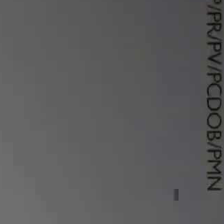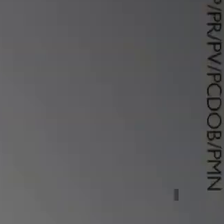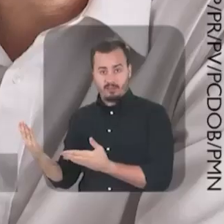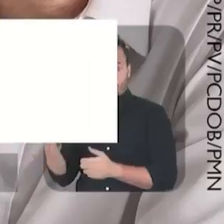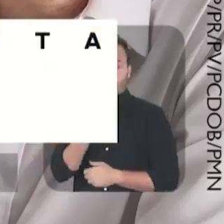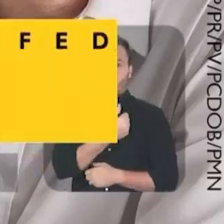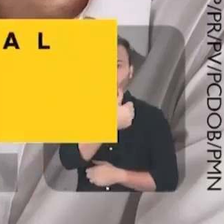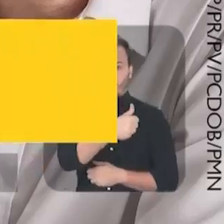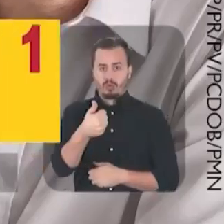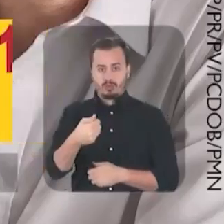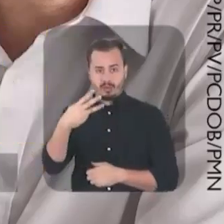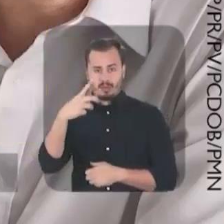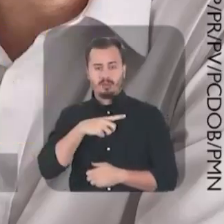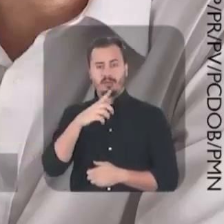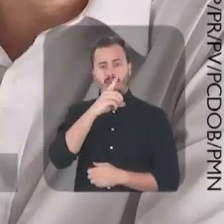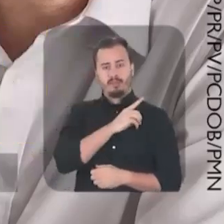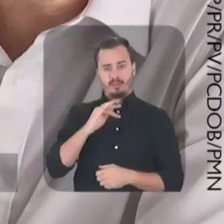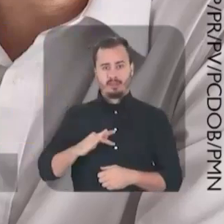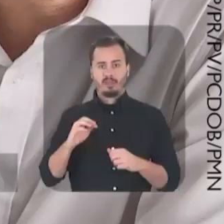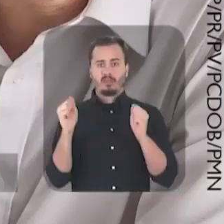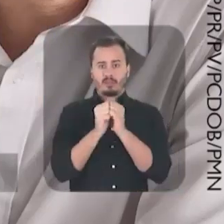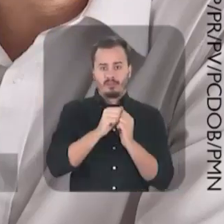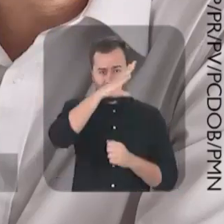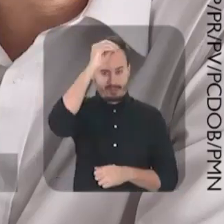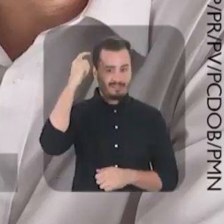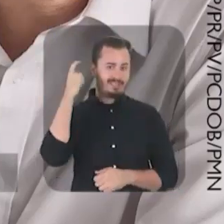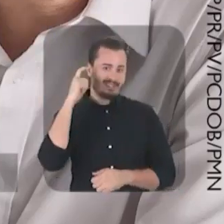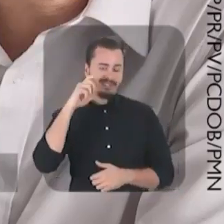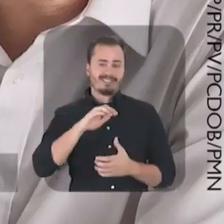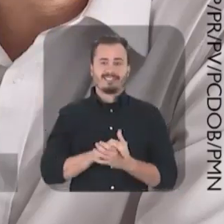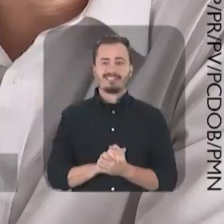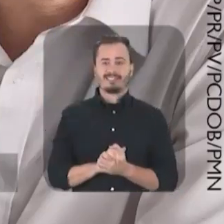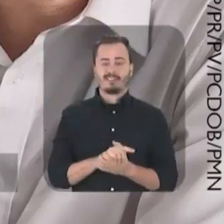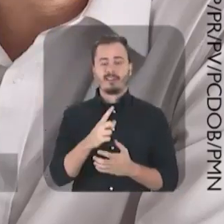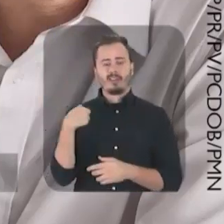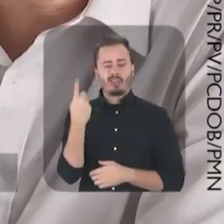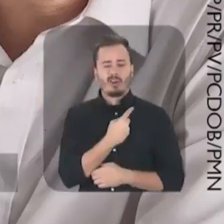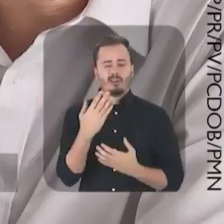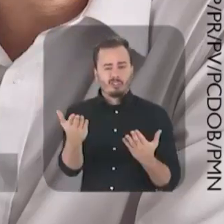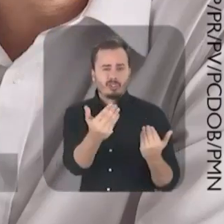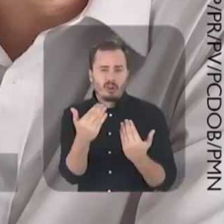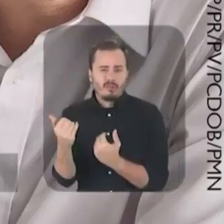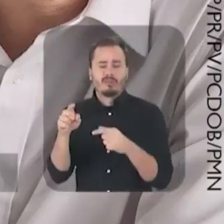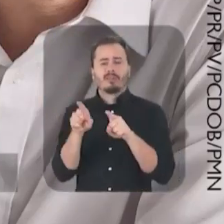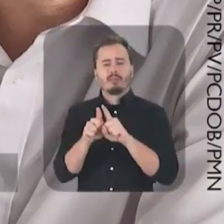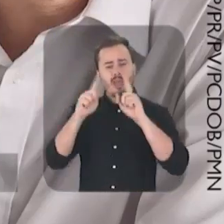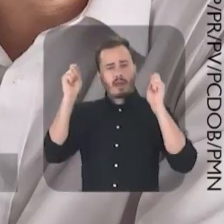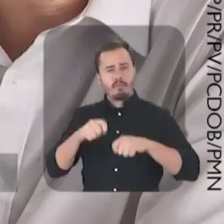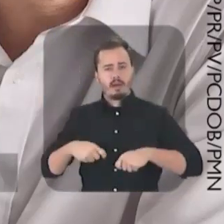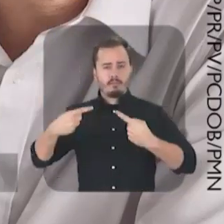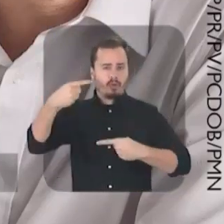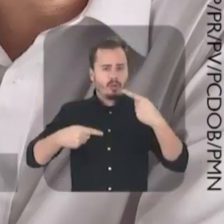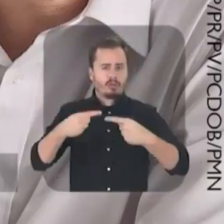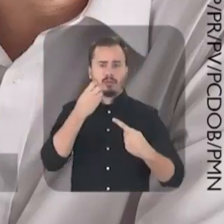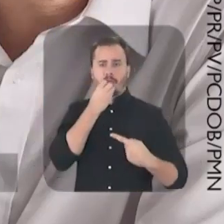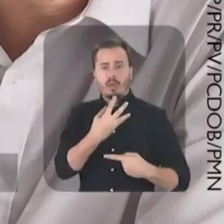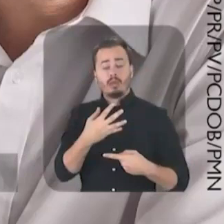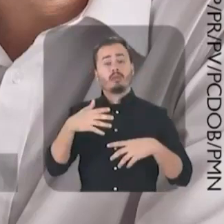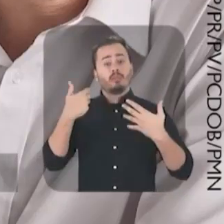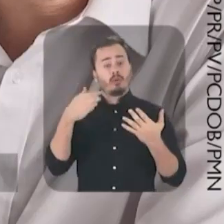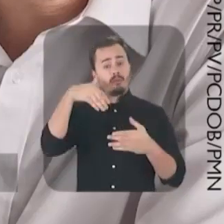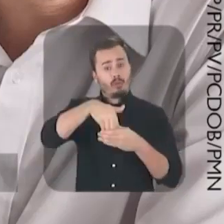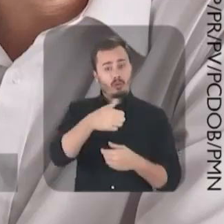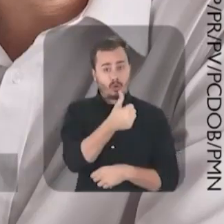Cid. A nossa juventude também sabe fazer política. Vote 1111 pela renovação. Vote